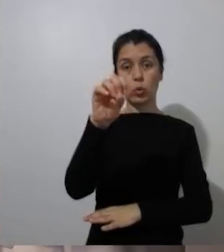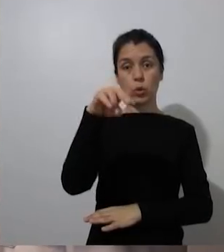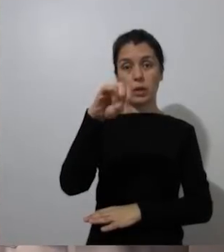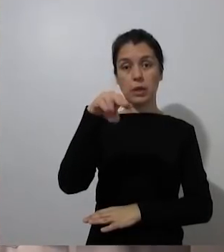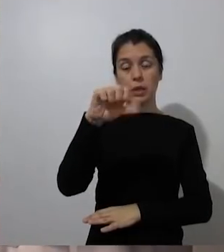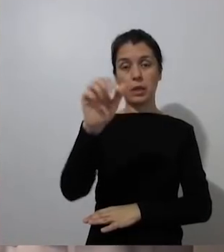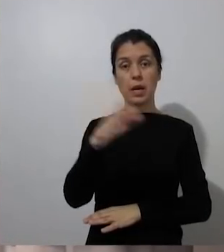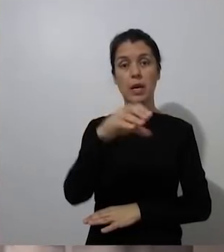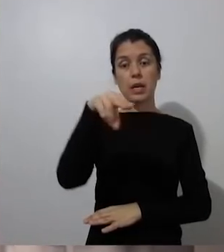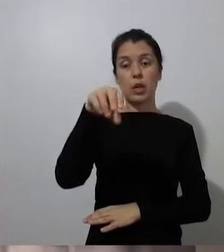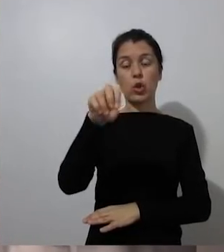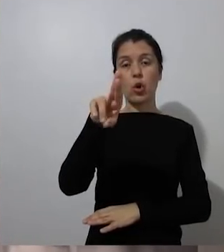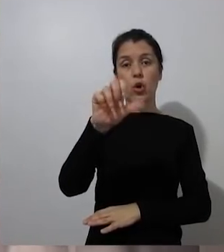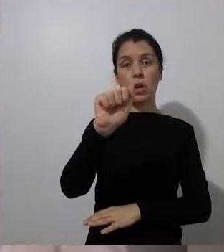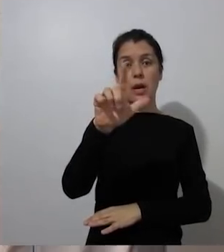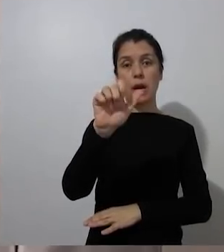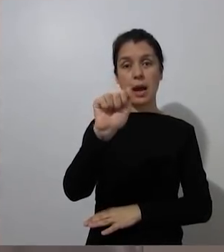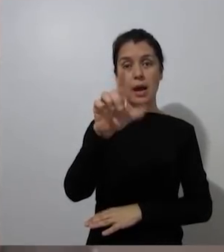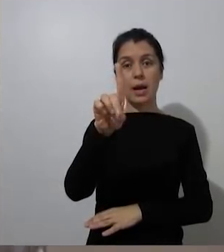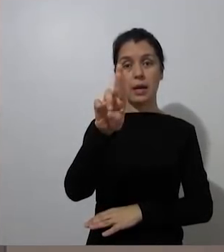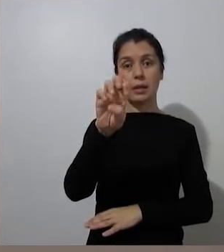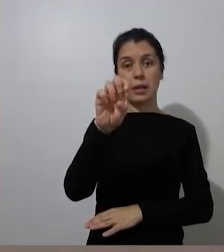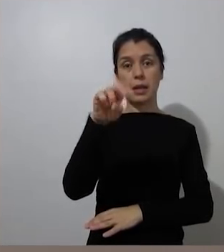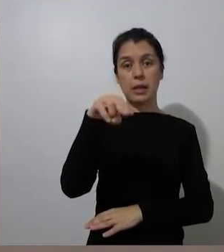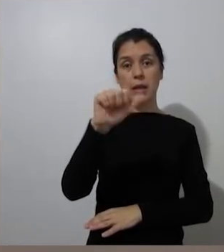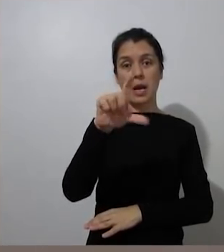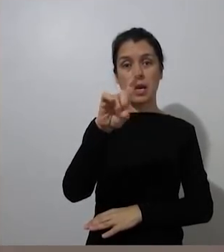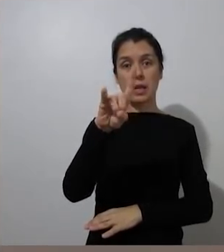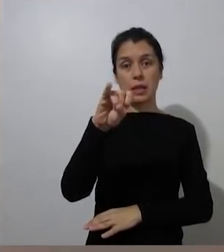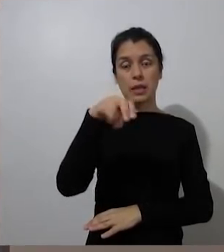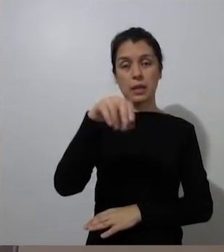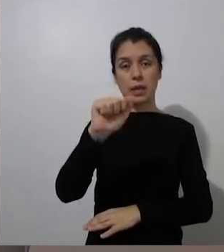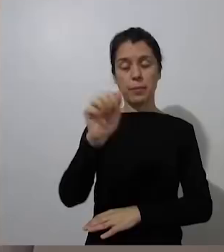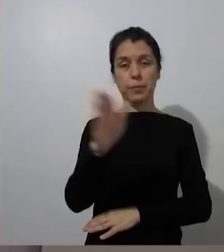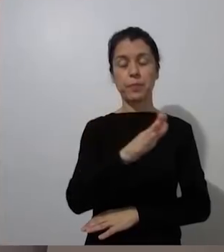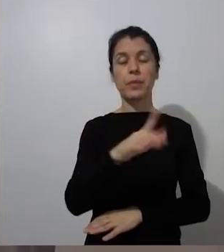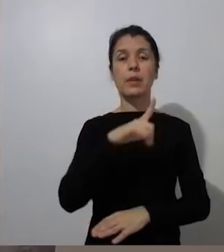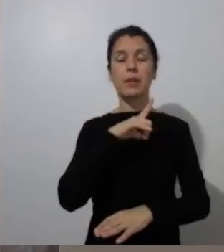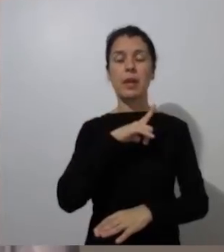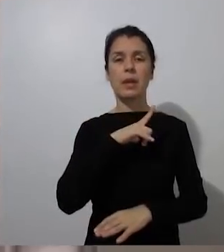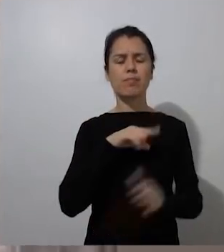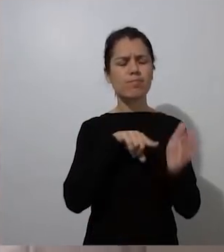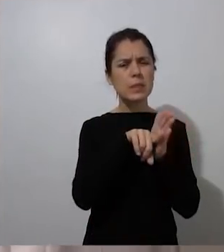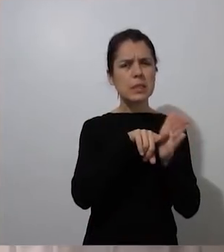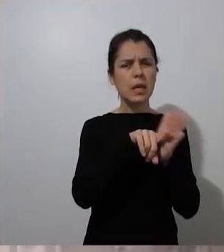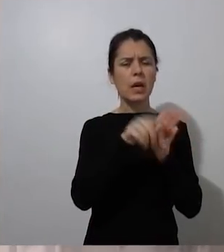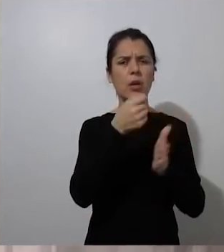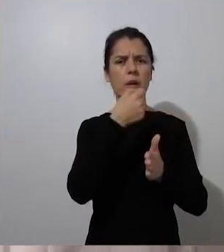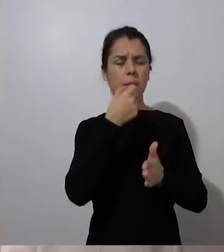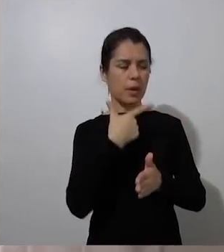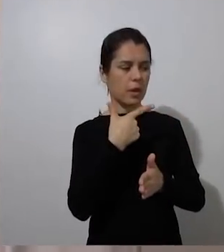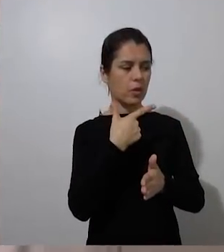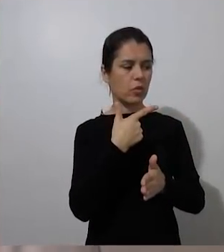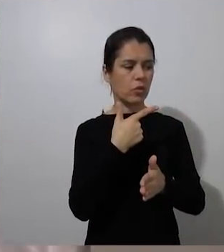chamado inibidor de recaptação de noradrenalina e dopamina. Veja só que agora é dopamina. Esse é o BUP, que foi